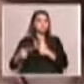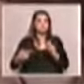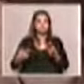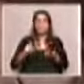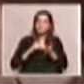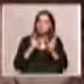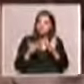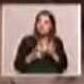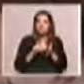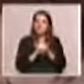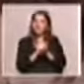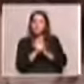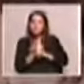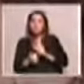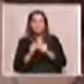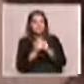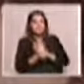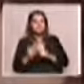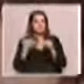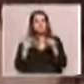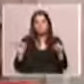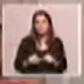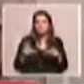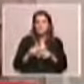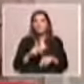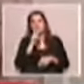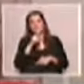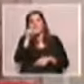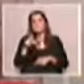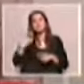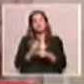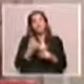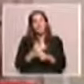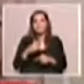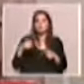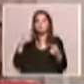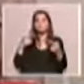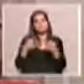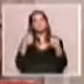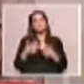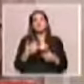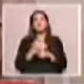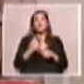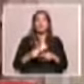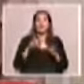tecnologias, adaptando novos sistemas para poder responder ao consumidor, porque hoje o consumidor quer um produto conveniente, que seja